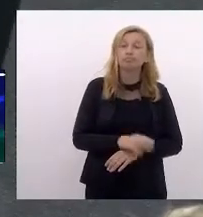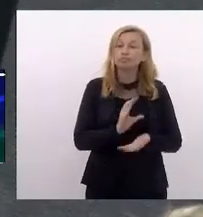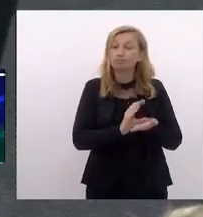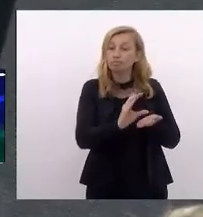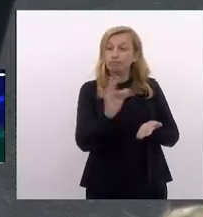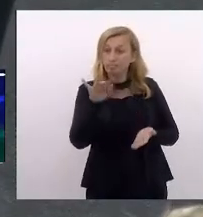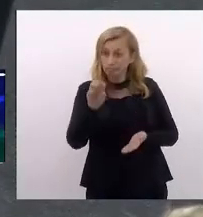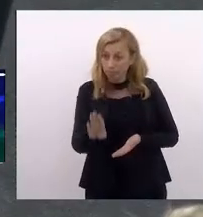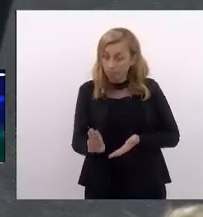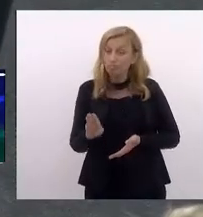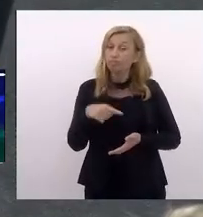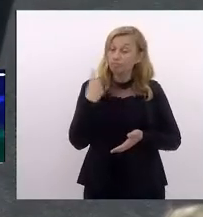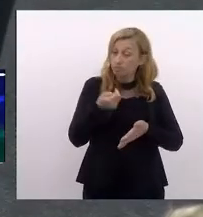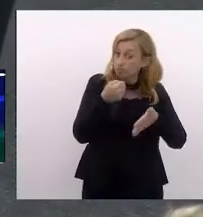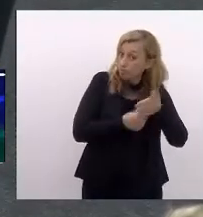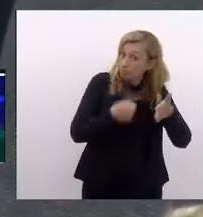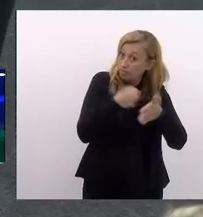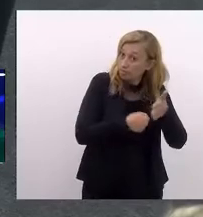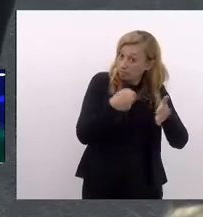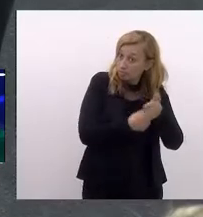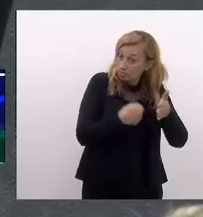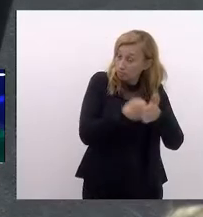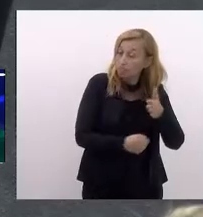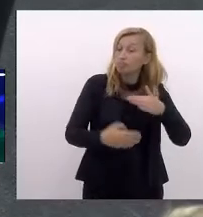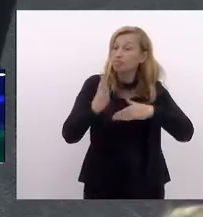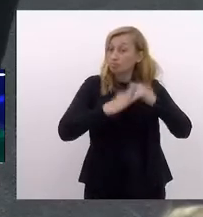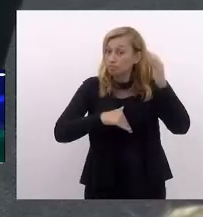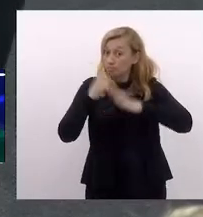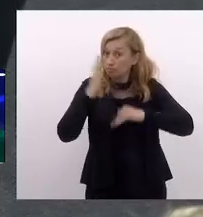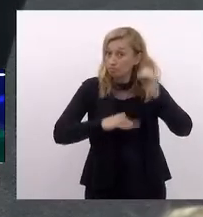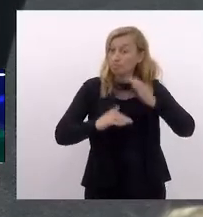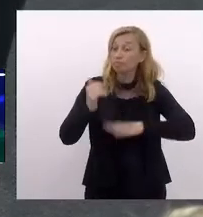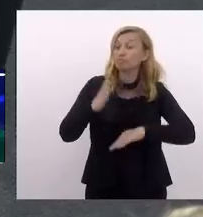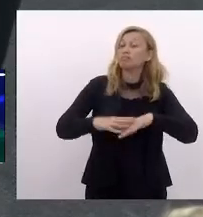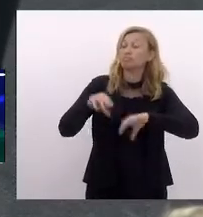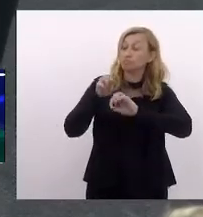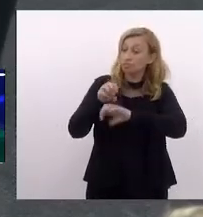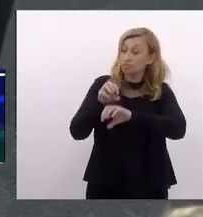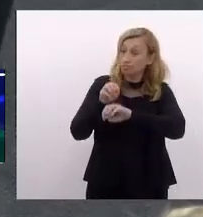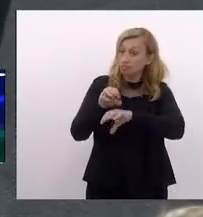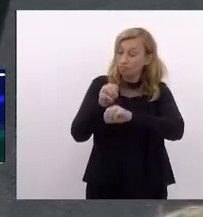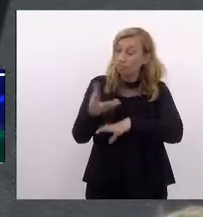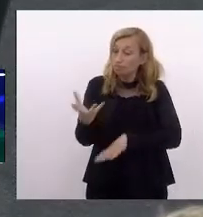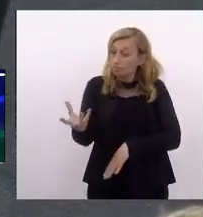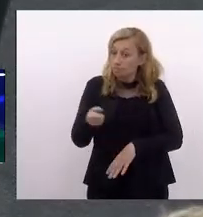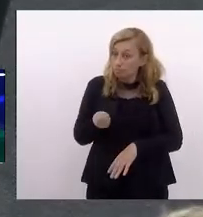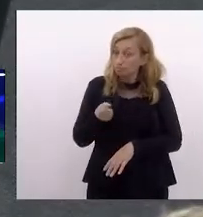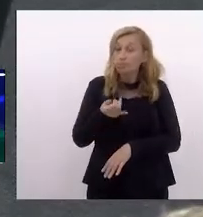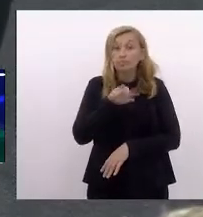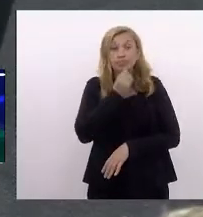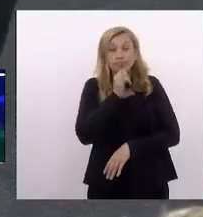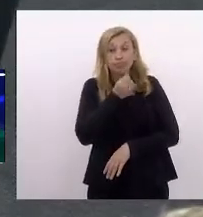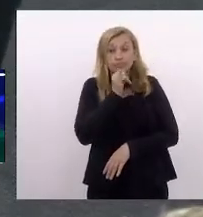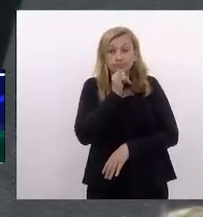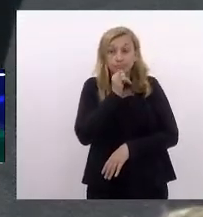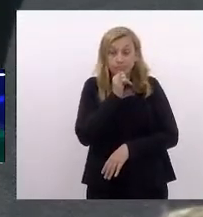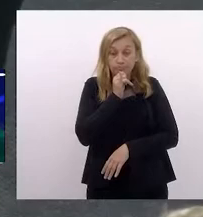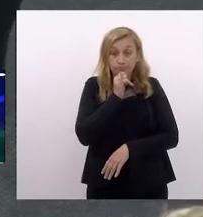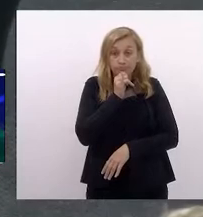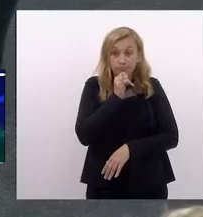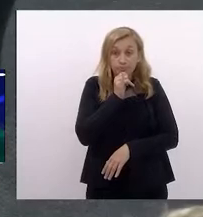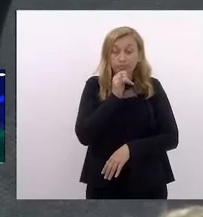recursos do fundeb e nós estamos lutando ainda para que os profissionais da educação da rede estadual de educação recebam por exemplo o